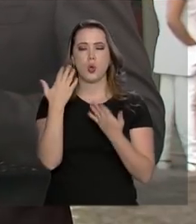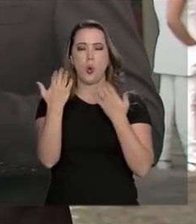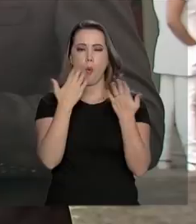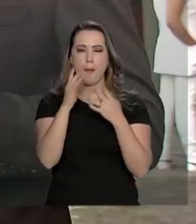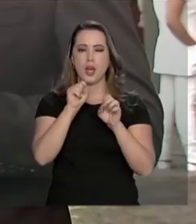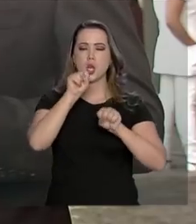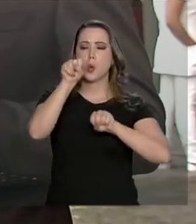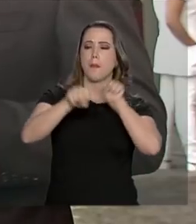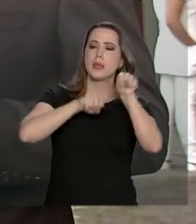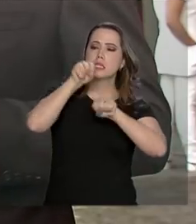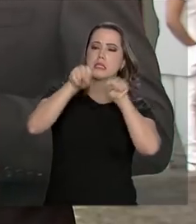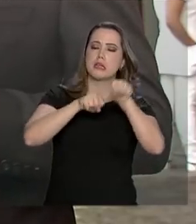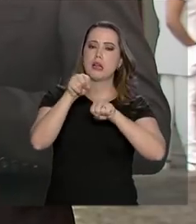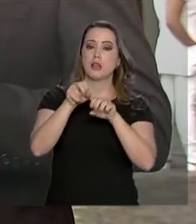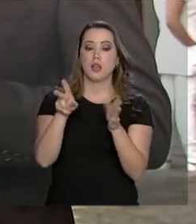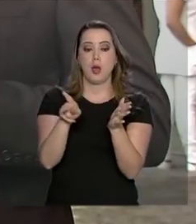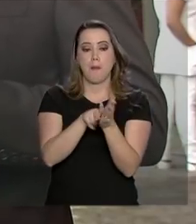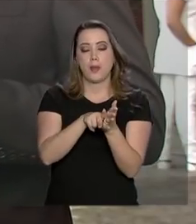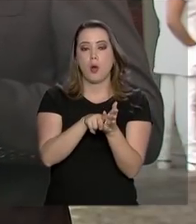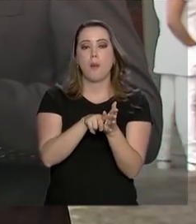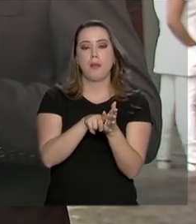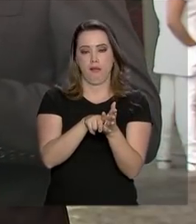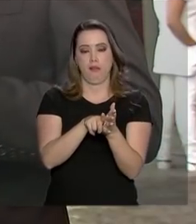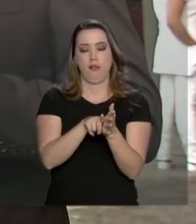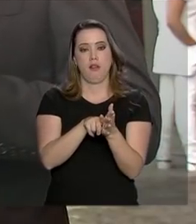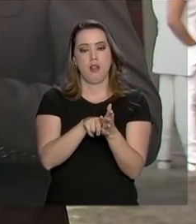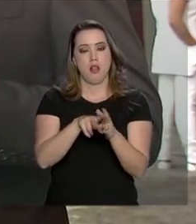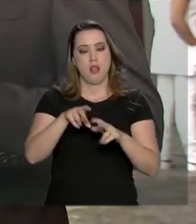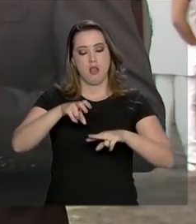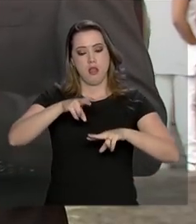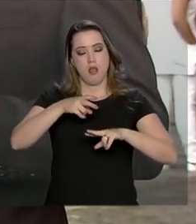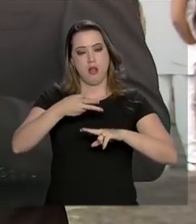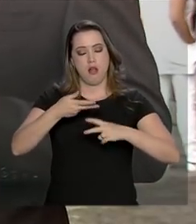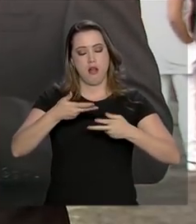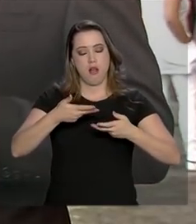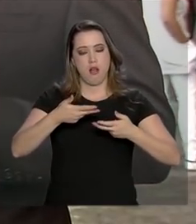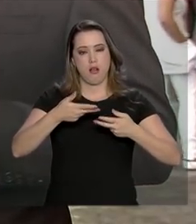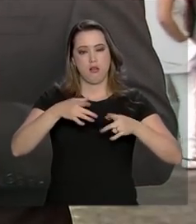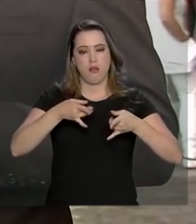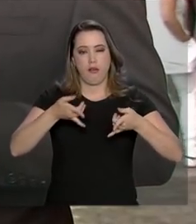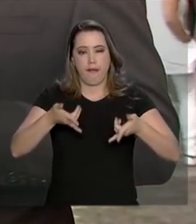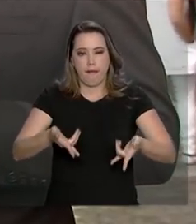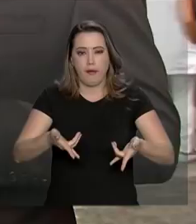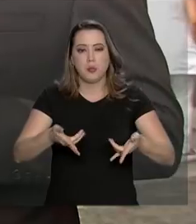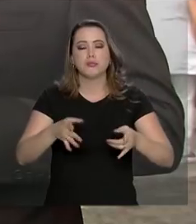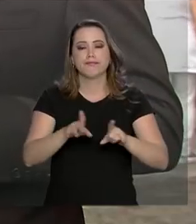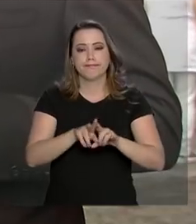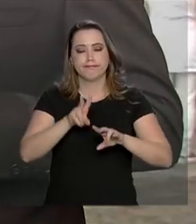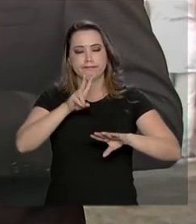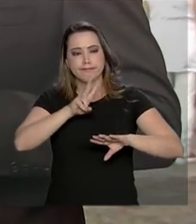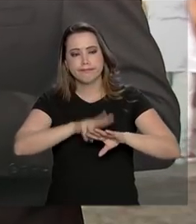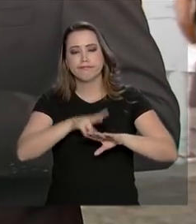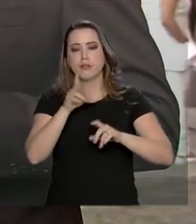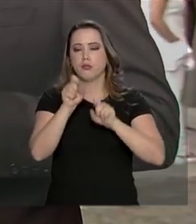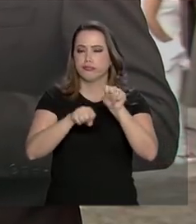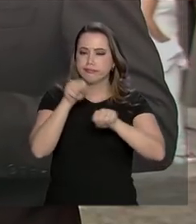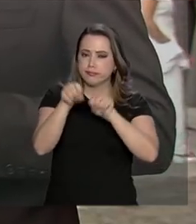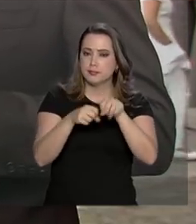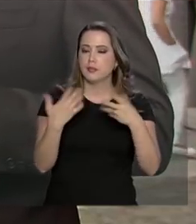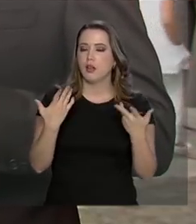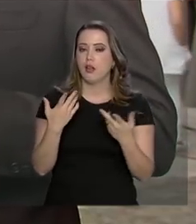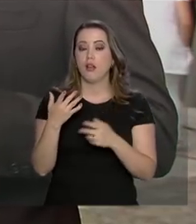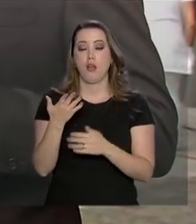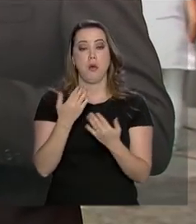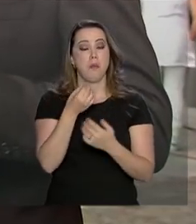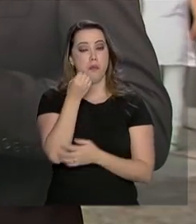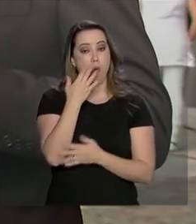de bicicleta portátil. O porta-voz informou ainda que os médicos avaliaram que a evolução foi bastante positiva em relação às outras